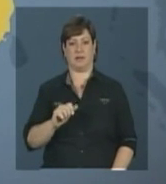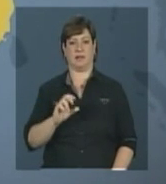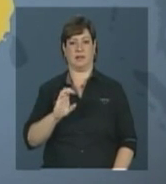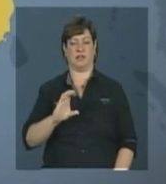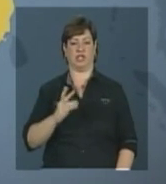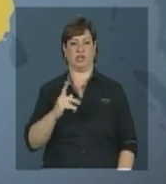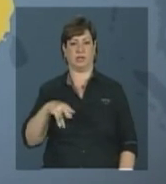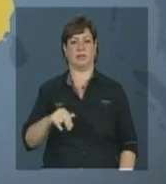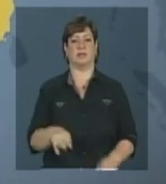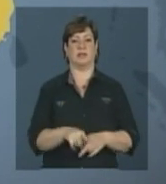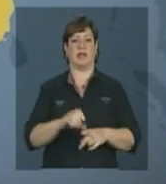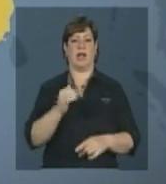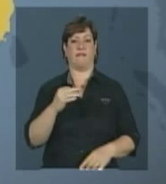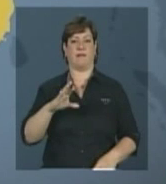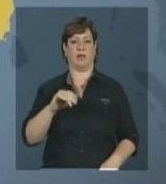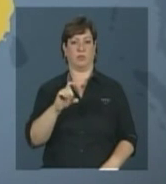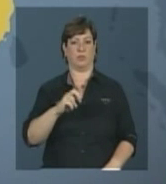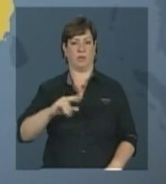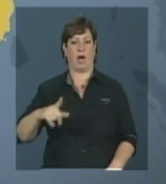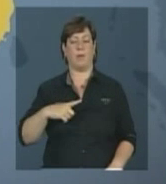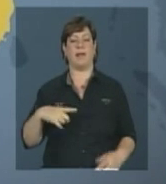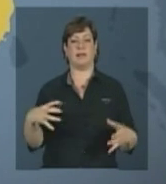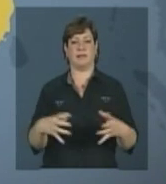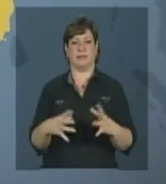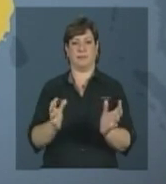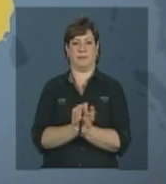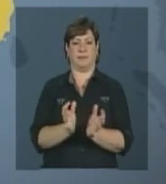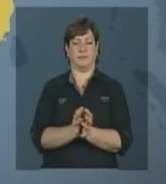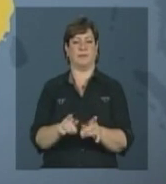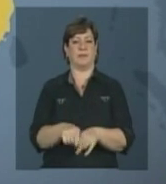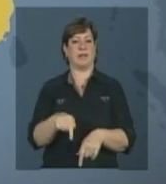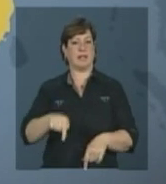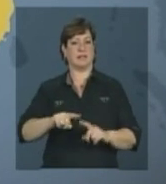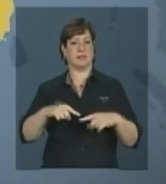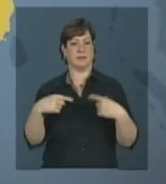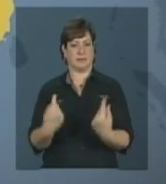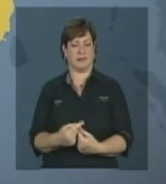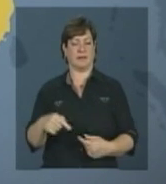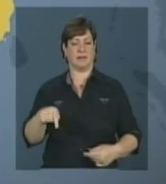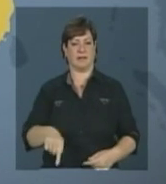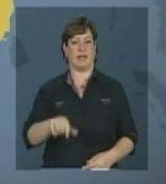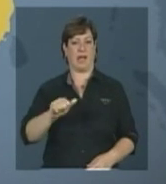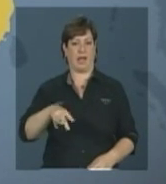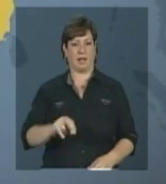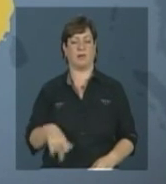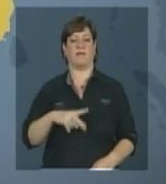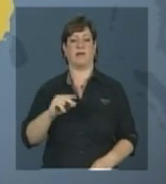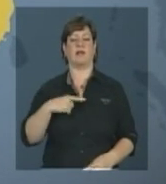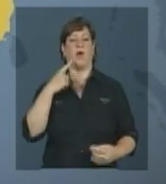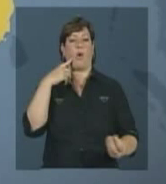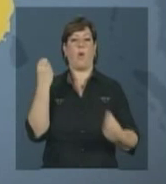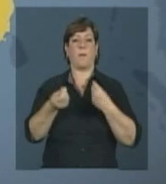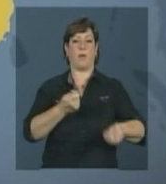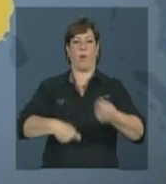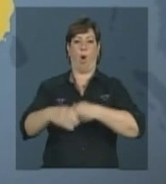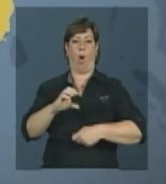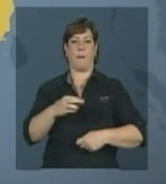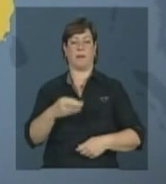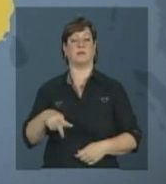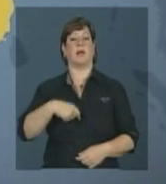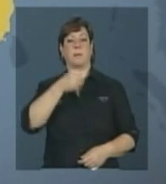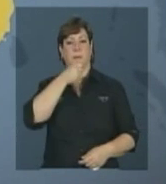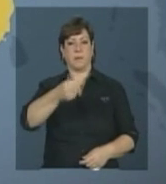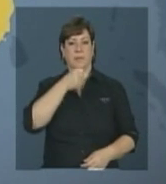Este ano, o encontro terá como principal pauta a análise da crise mundial e seu impacto no comércio. Em entrevista